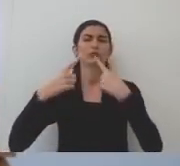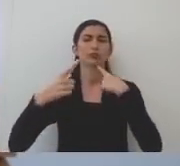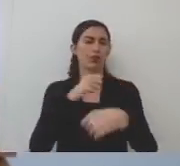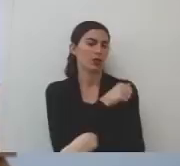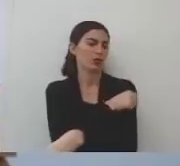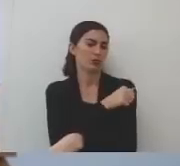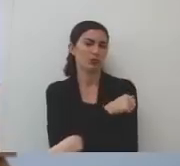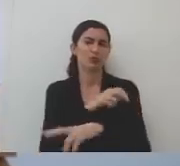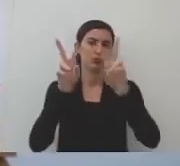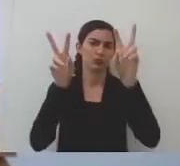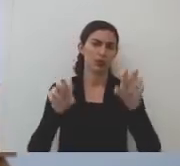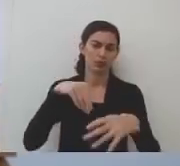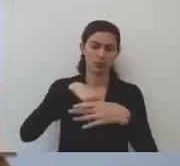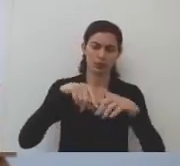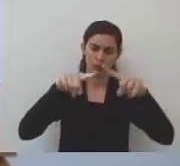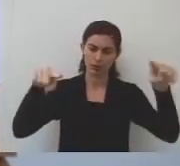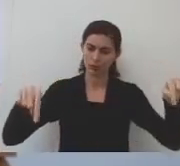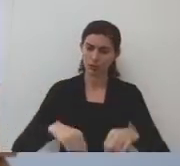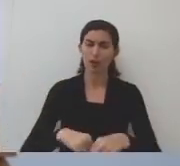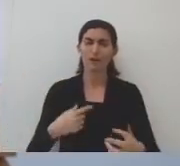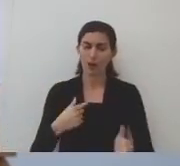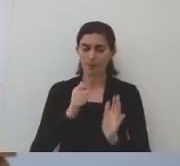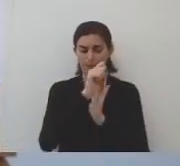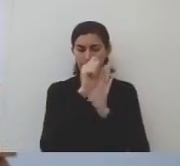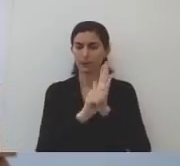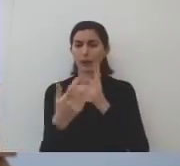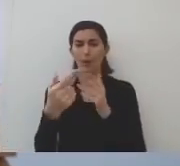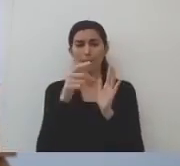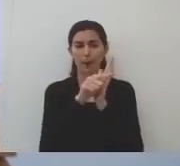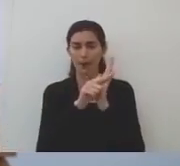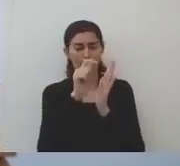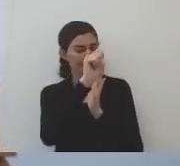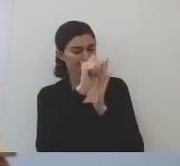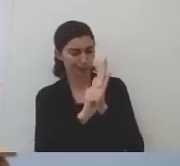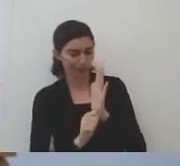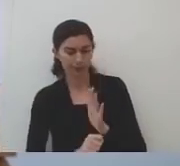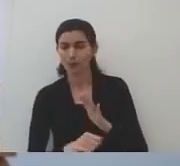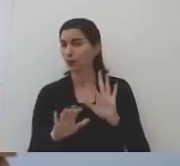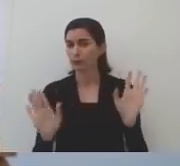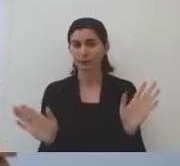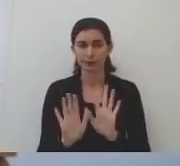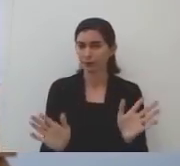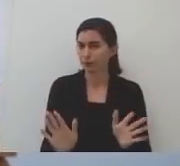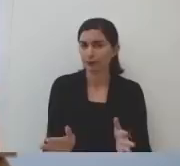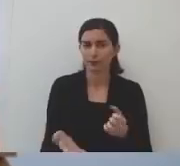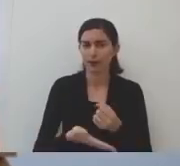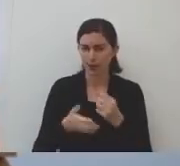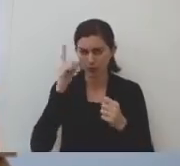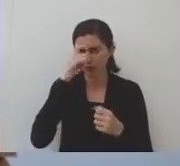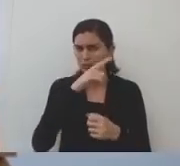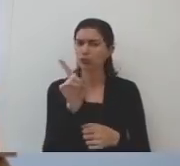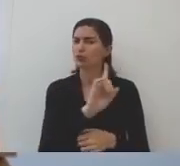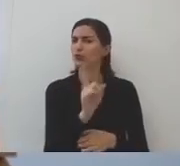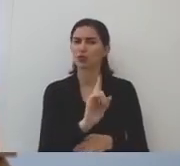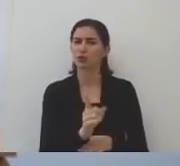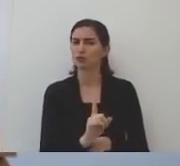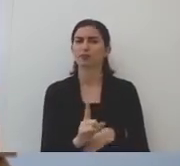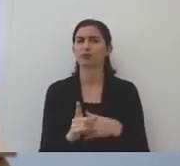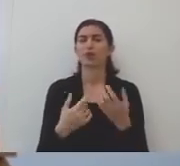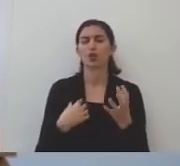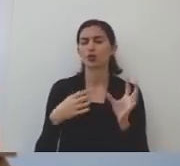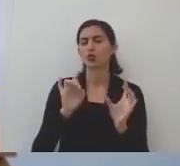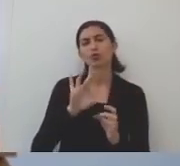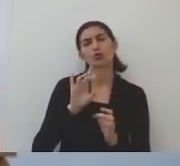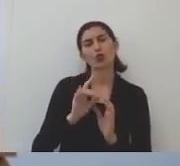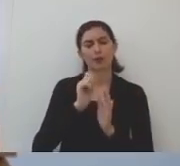estudantes como um assunto em sala de aula e vai transcrever para o papel. É basicamente isso. É difícil? Não, não é difícil. É uma forma